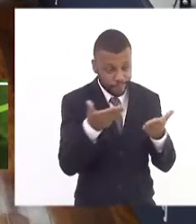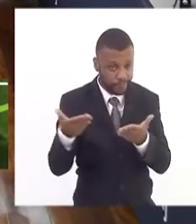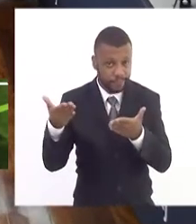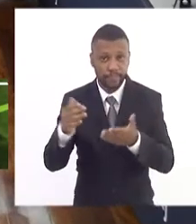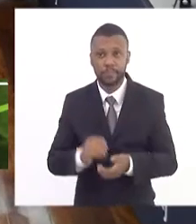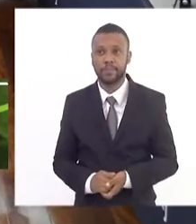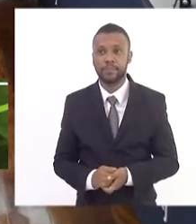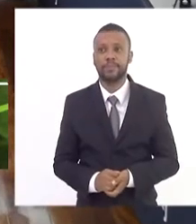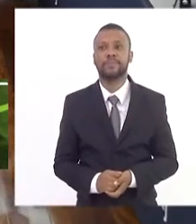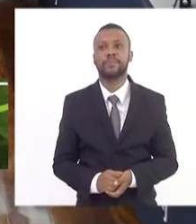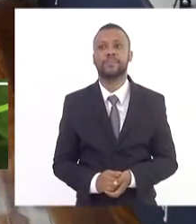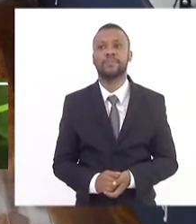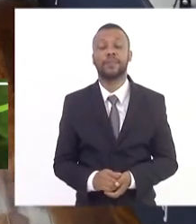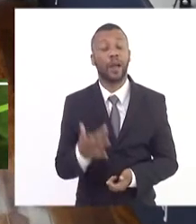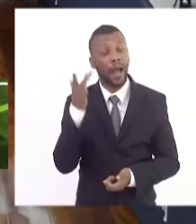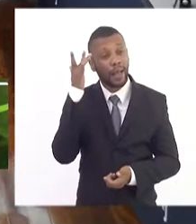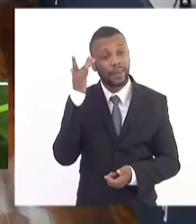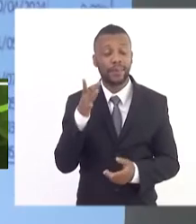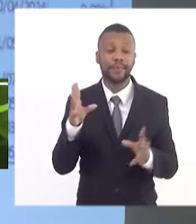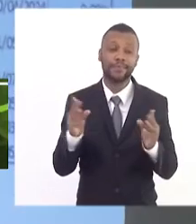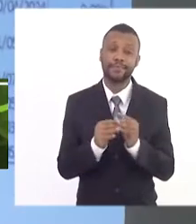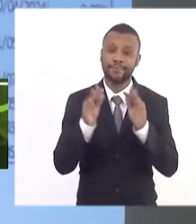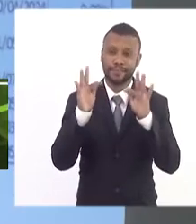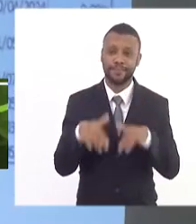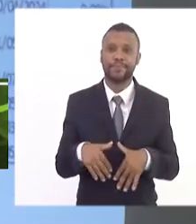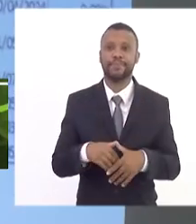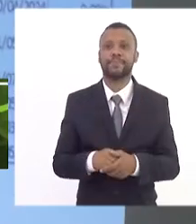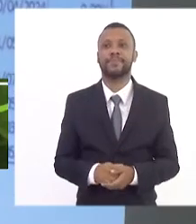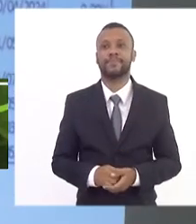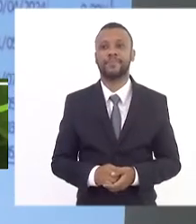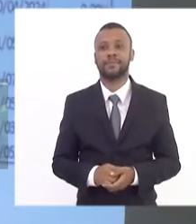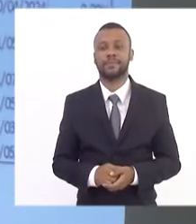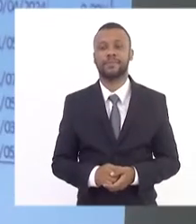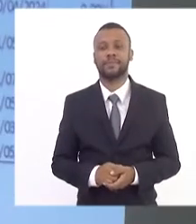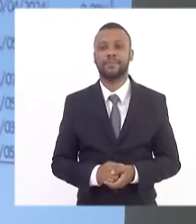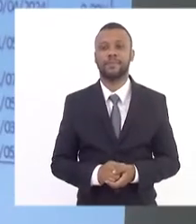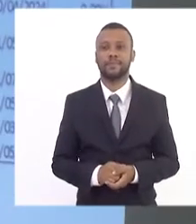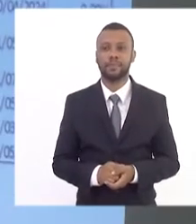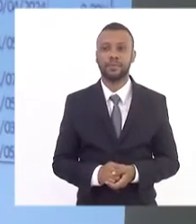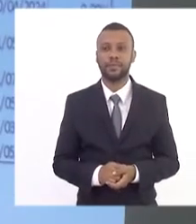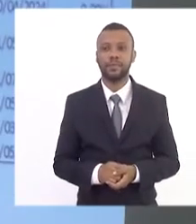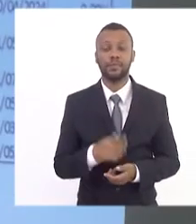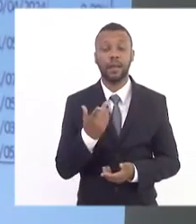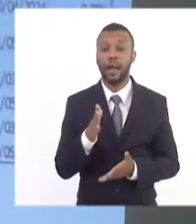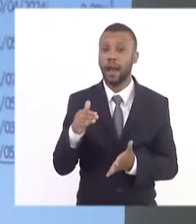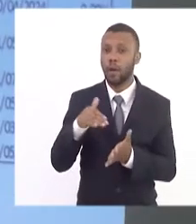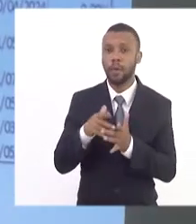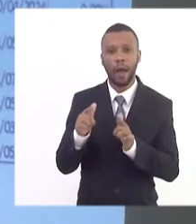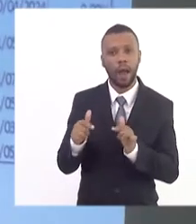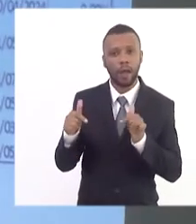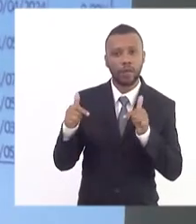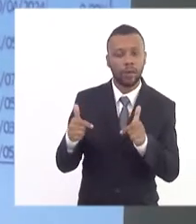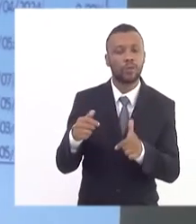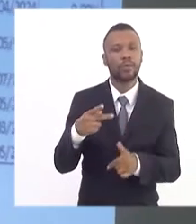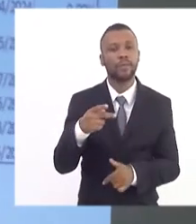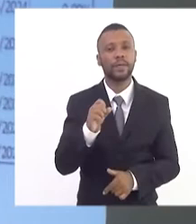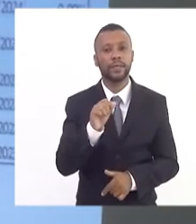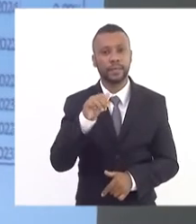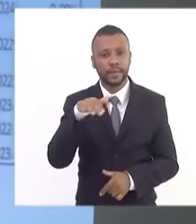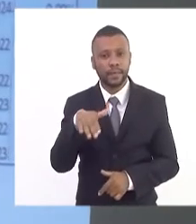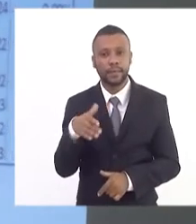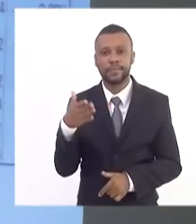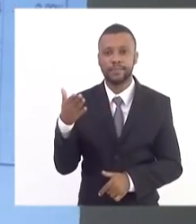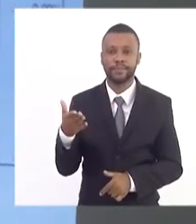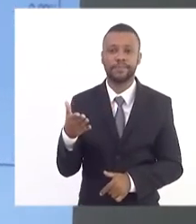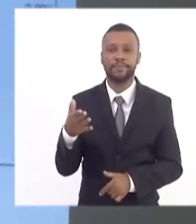me antecipei, eu disse que tinha acabado. É que eu falei que era a última ação do PSAM. Ali